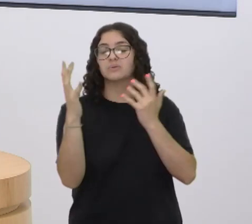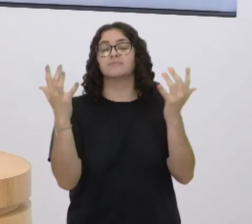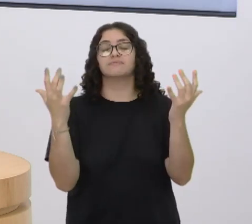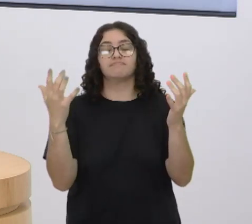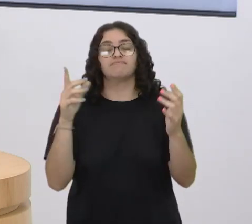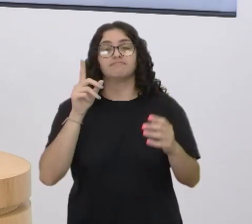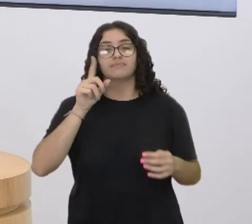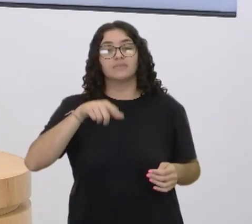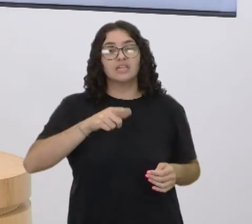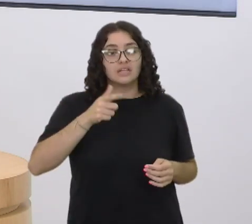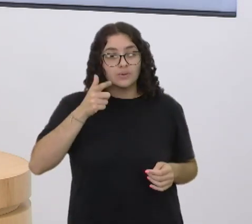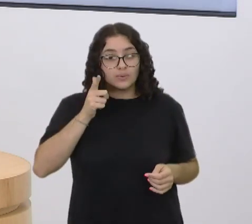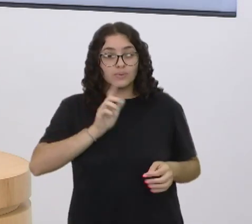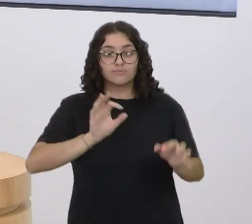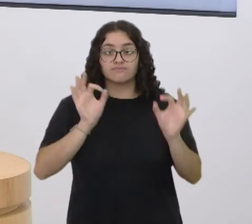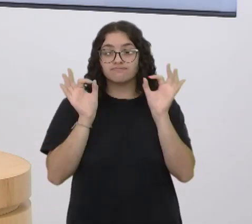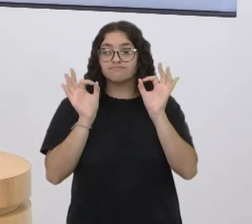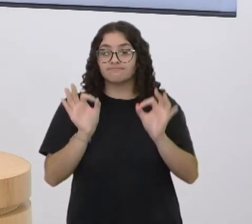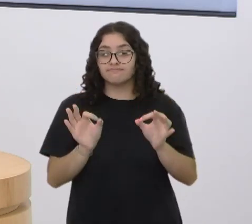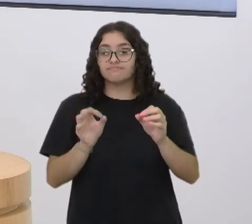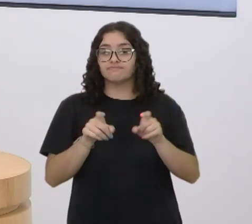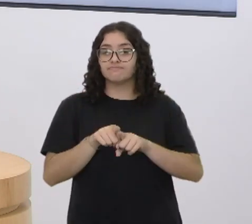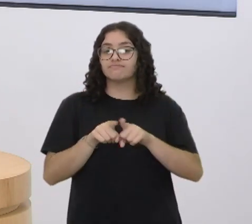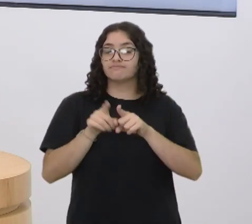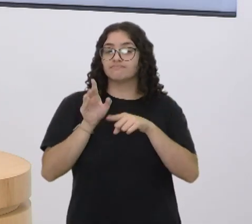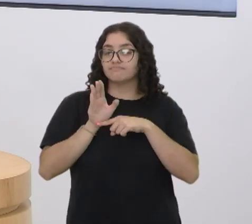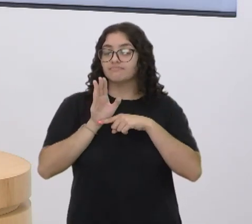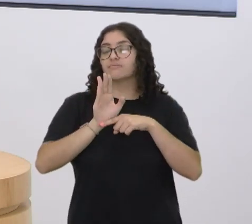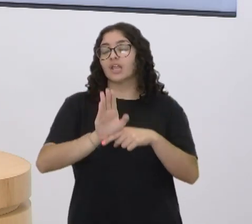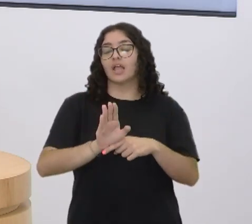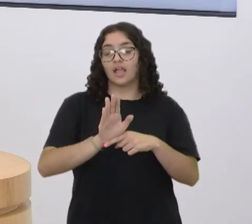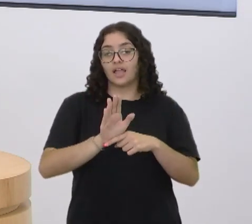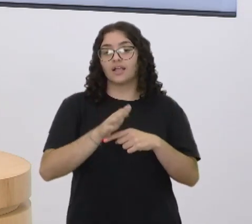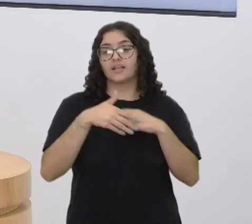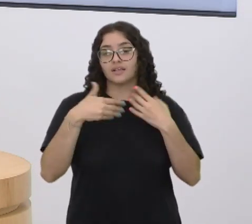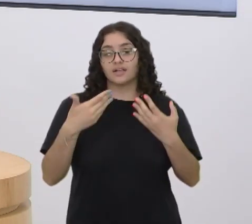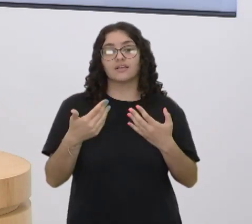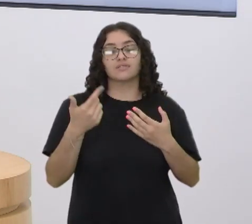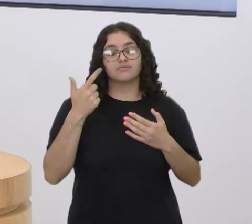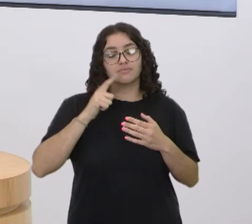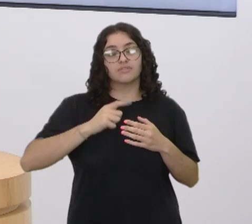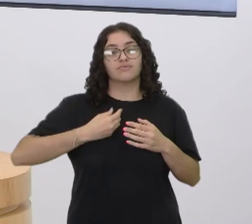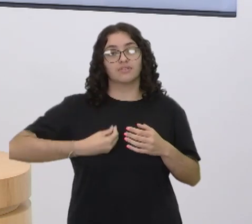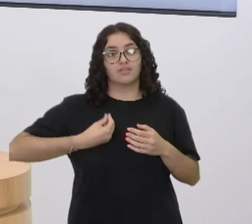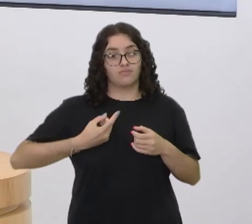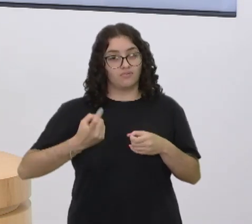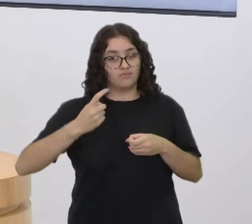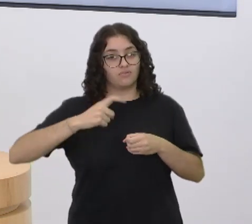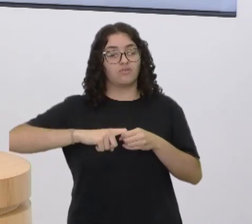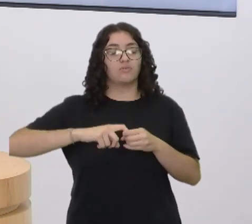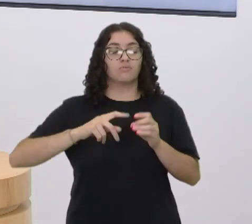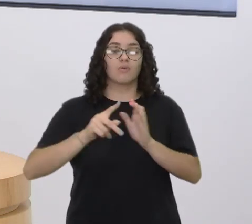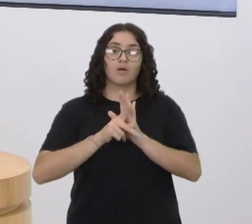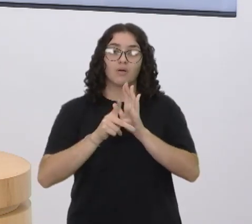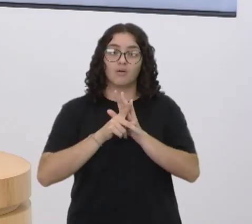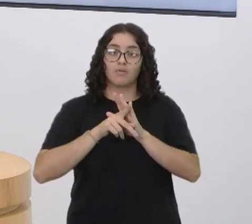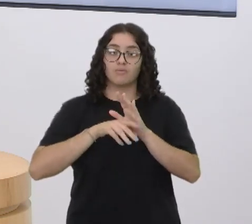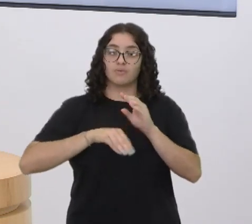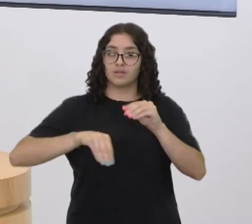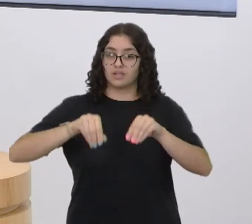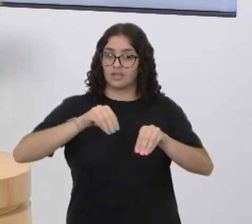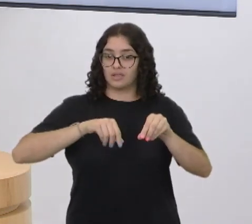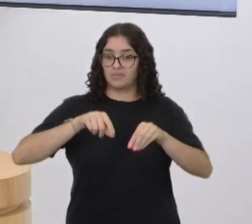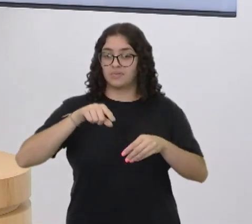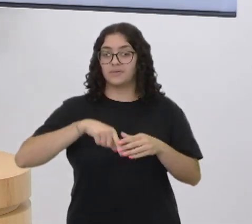uma maneira que conserve e até ajude, muitas vezes, a devolver a vida desse terreno, desse espaço que está